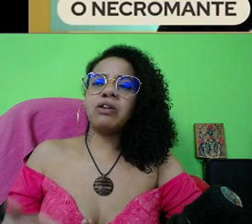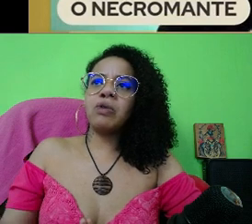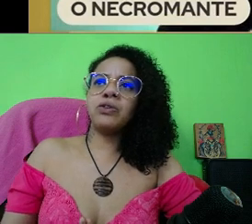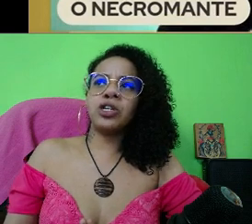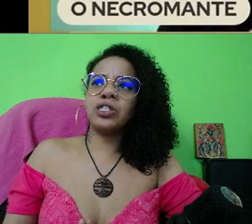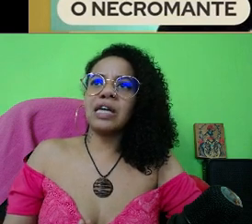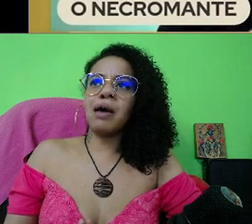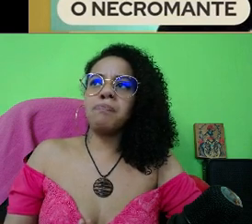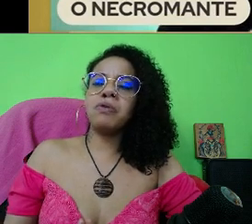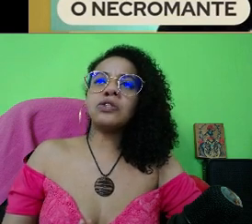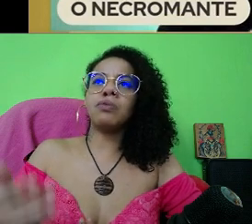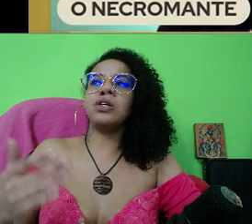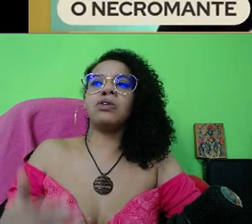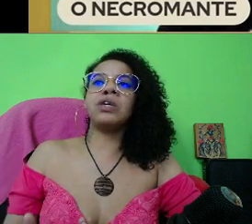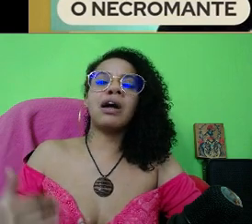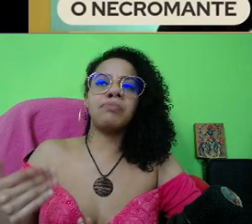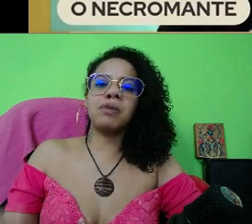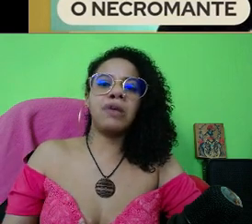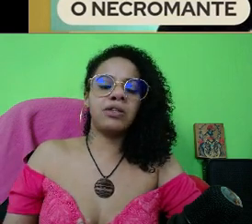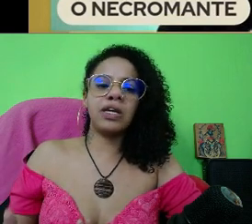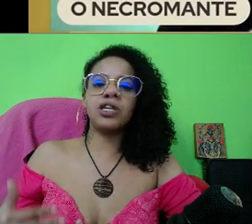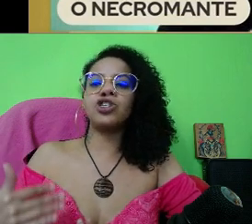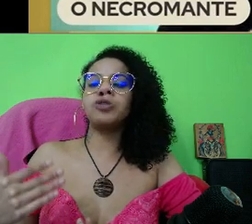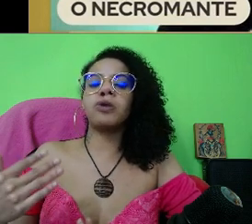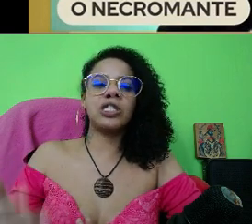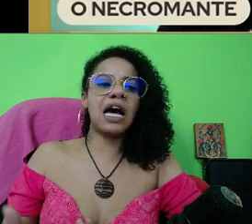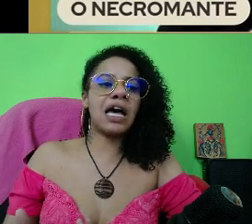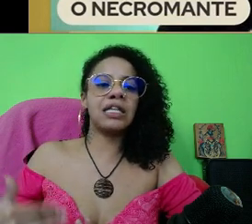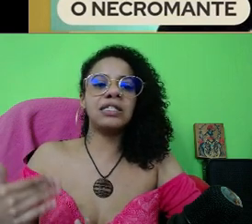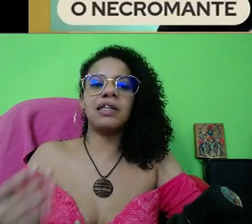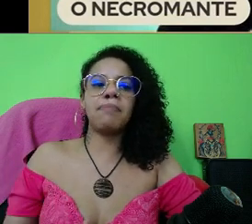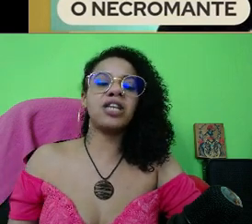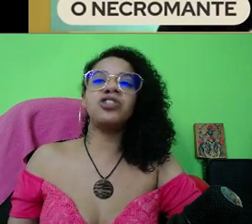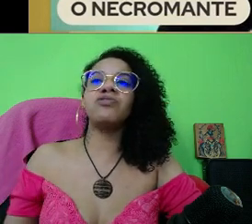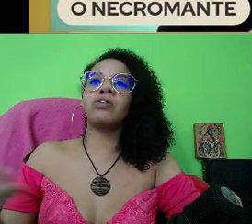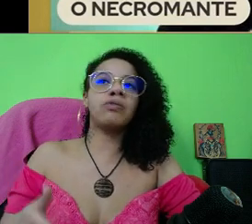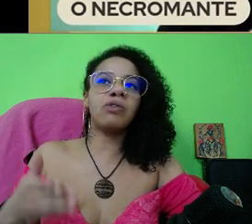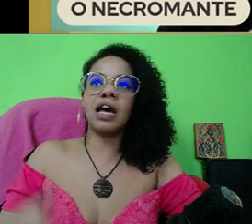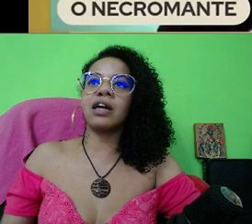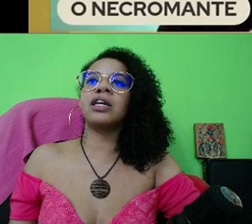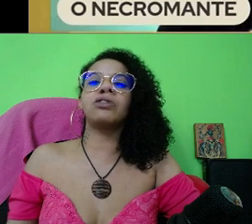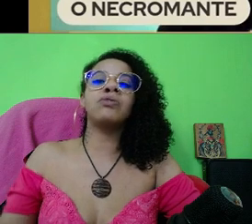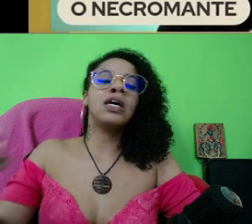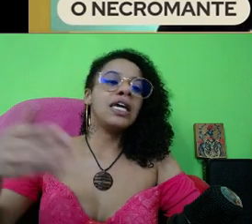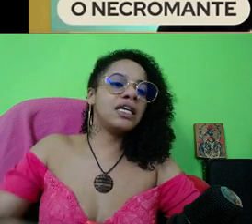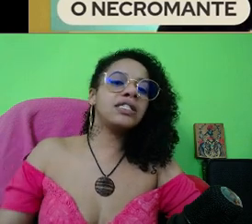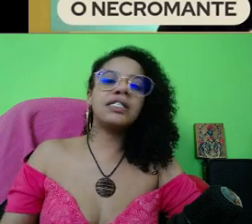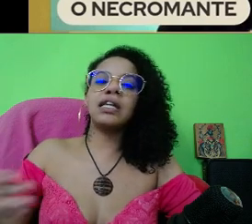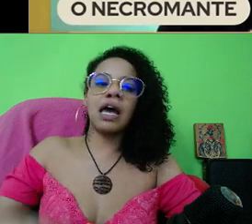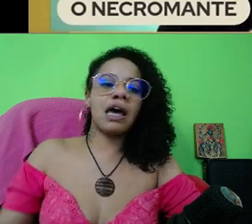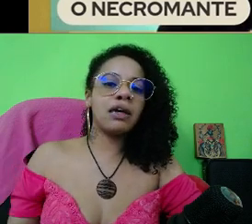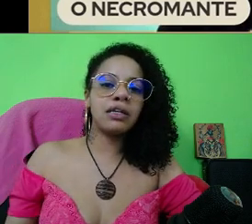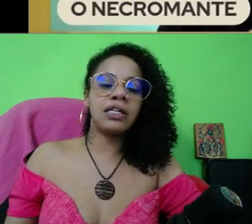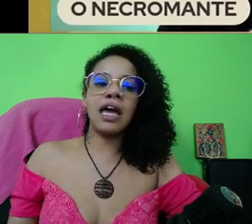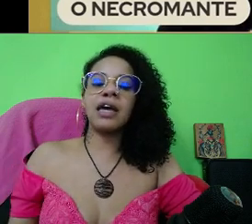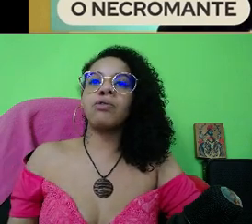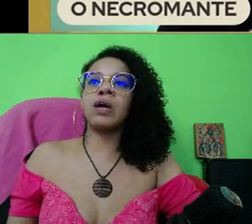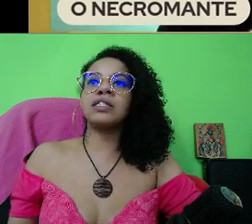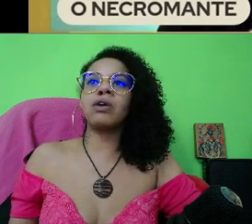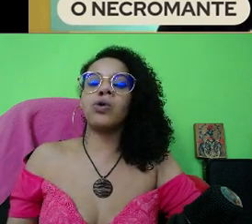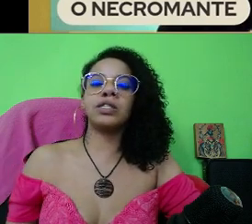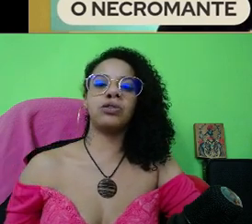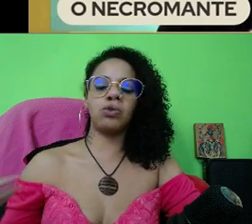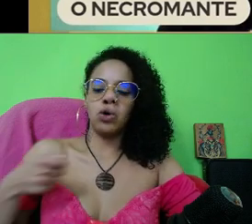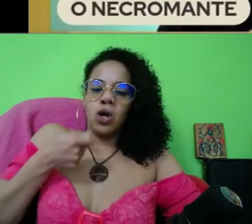eu falo com ele no WhatsApp sobre o encaminhamento aí que a gente pode dar desse debate vem o cara querendo ensinar né